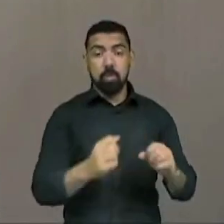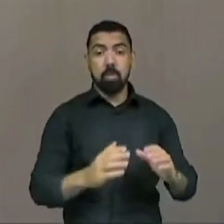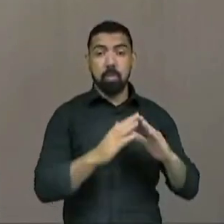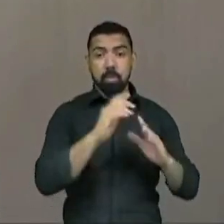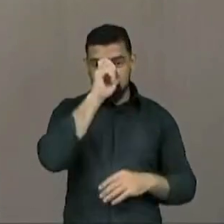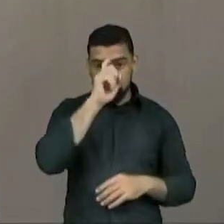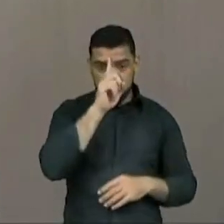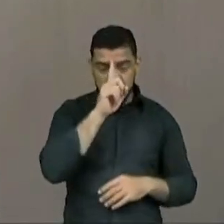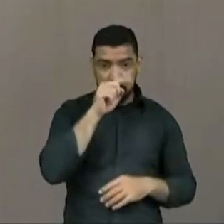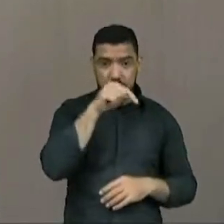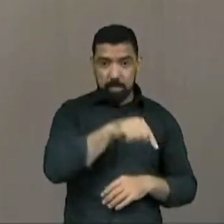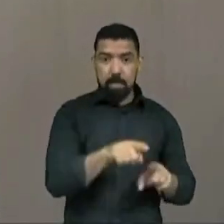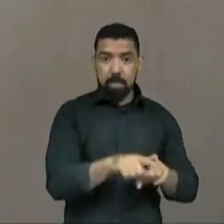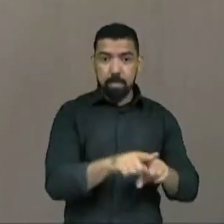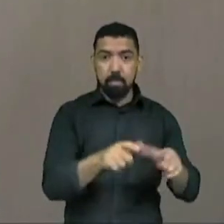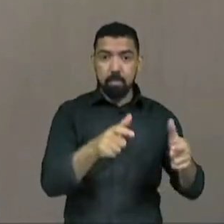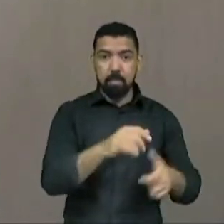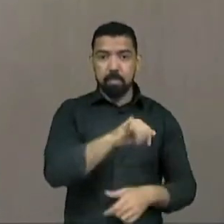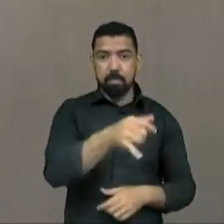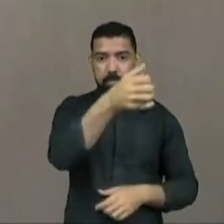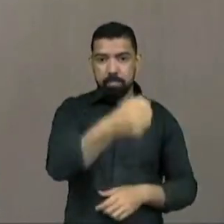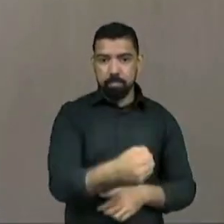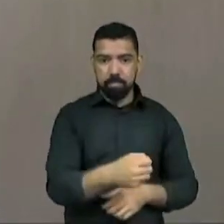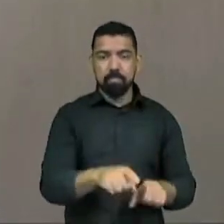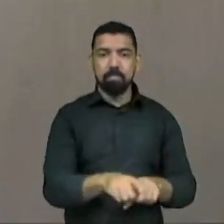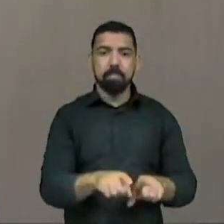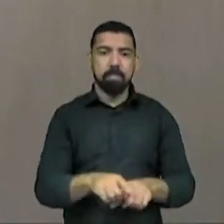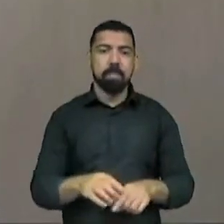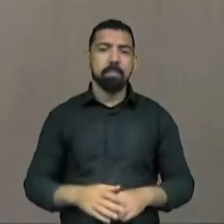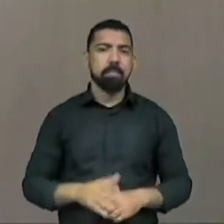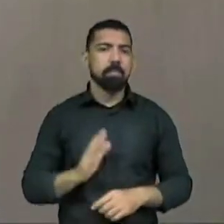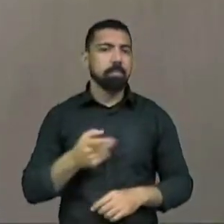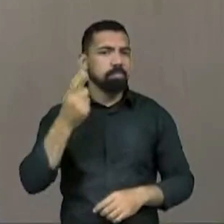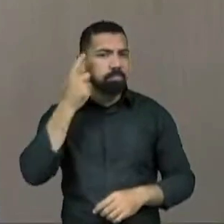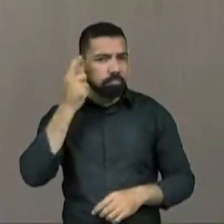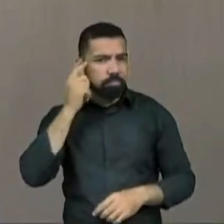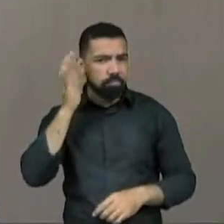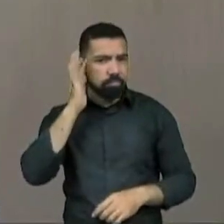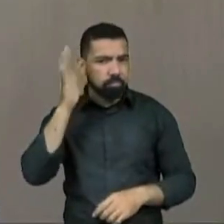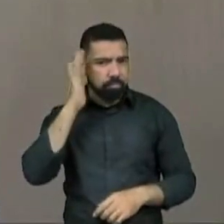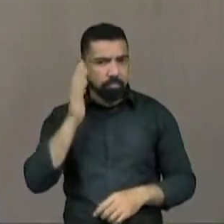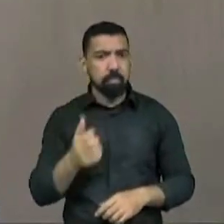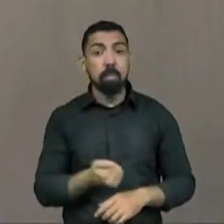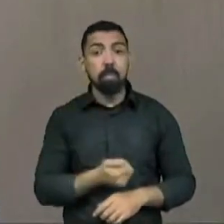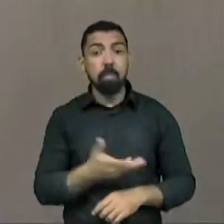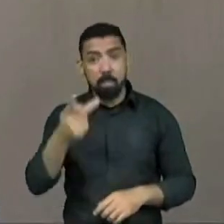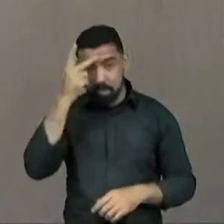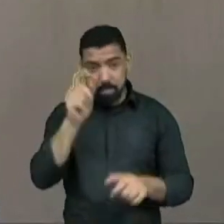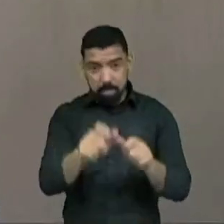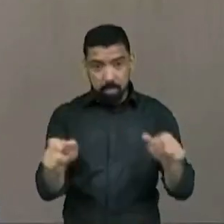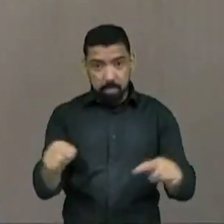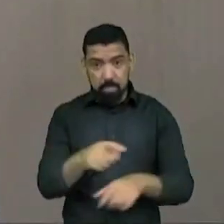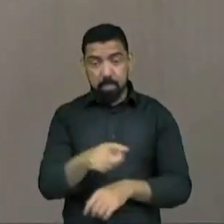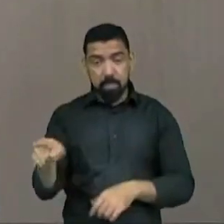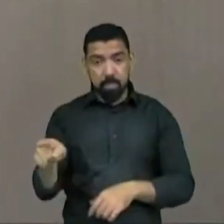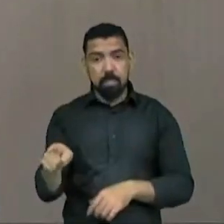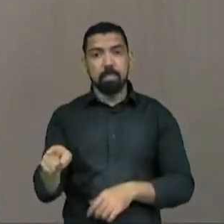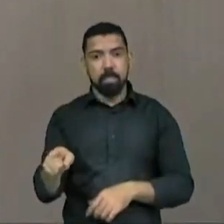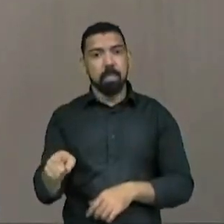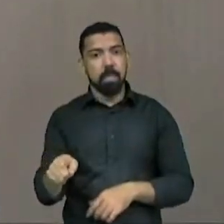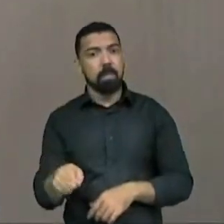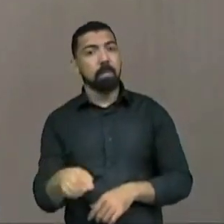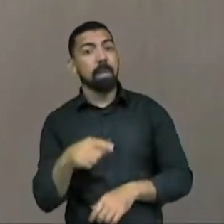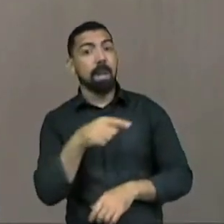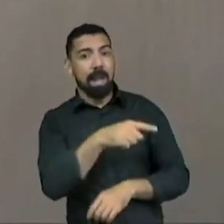Cariri, em Juazeiro do Norte. Vocês já imaginaram quantos pacientes deixaram de vir para